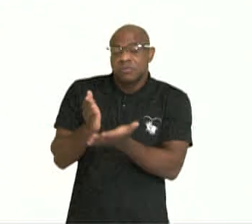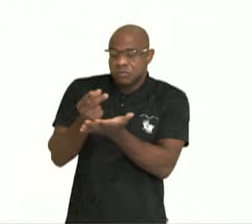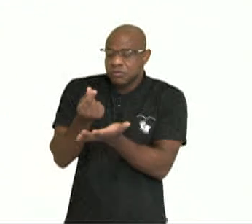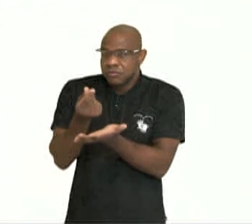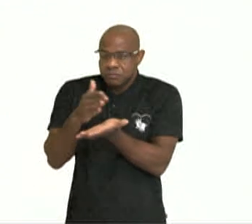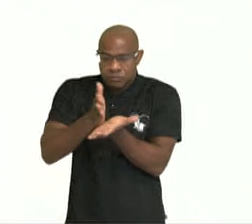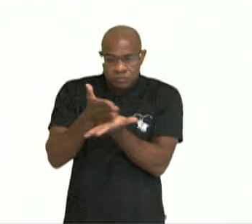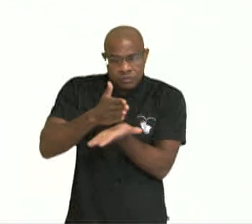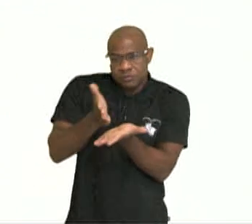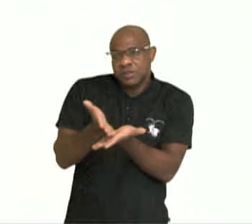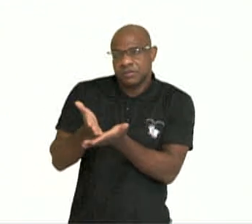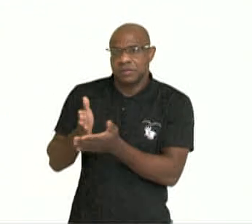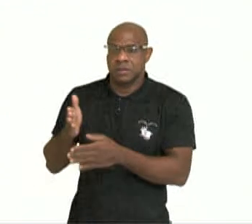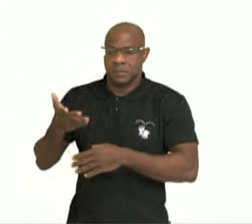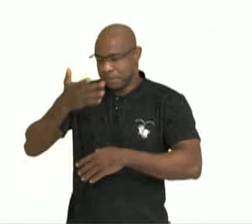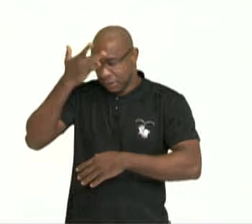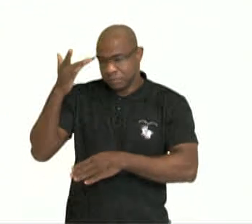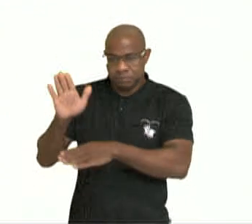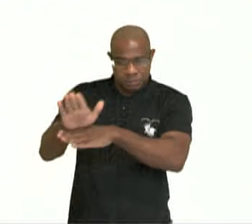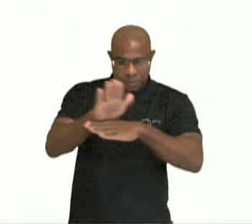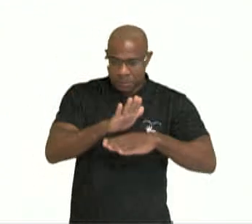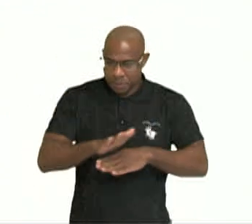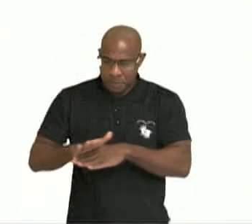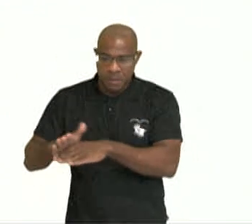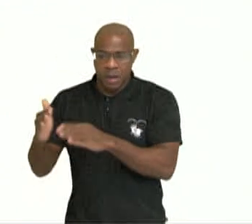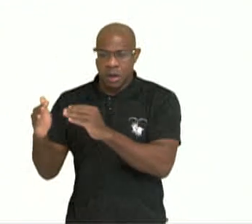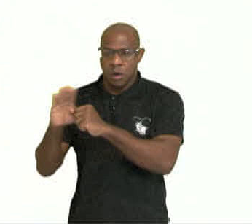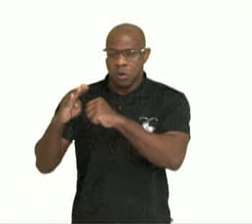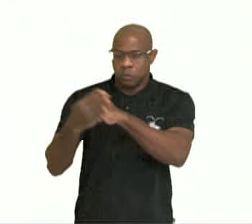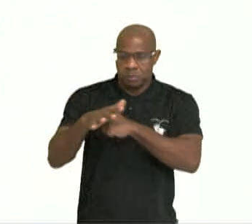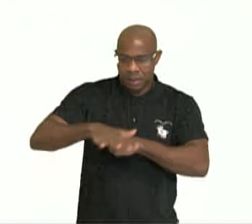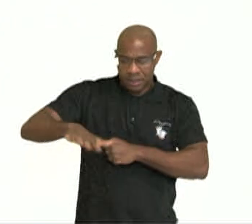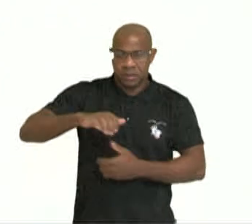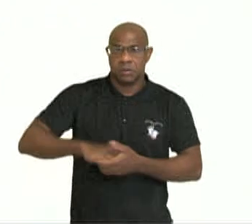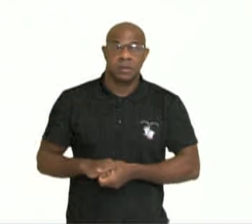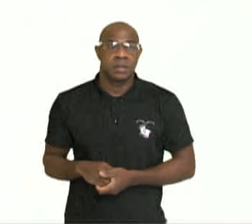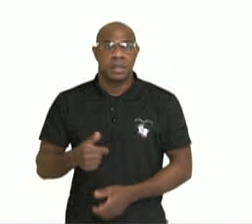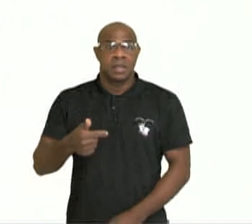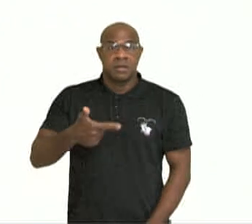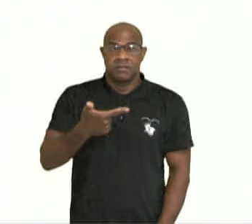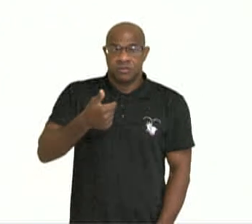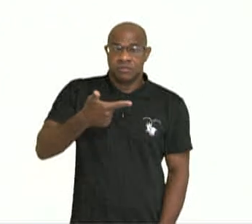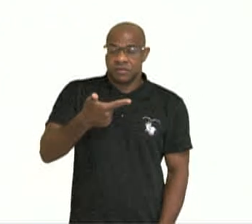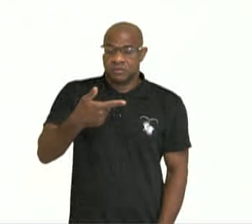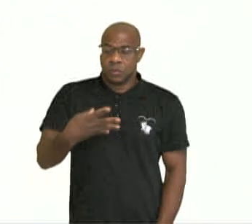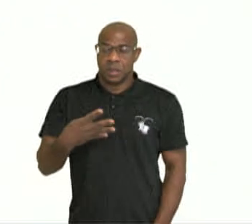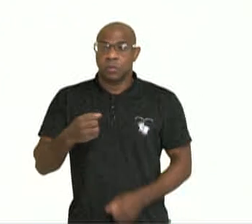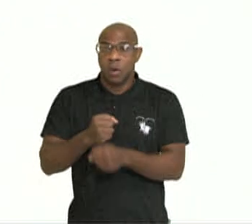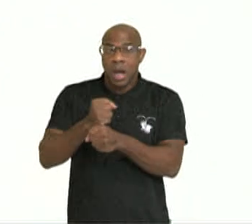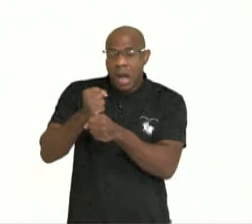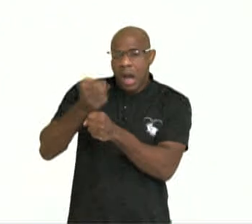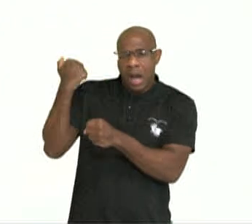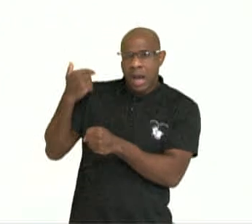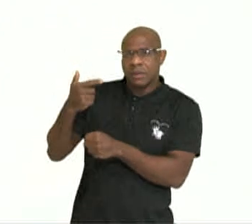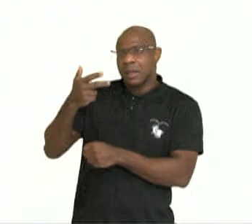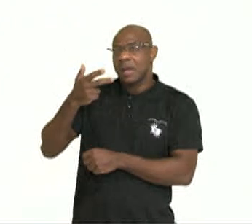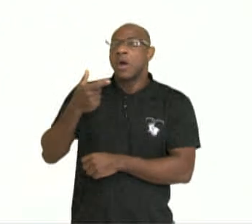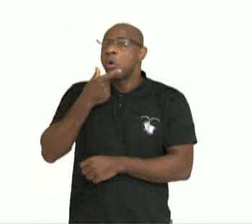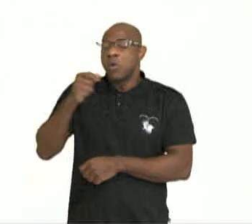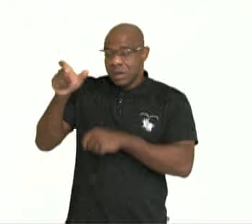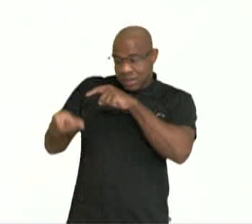onde mora. Há 24 anos, o seu Sebastião puxa uma carroça pelas ruas de Olinda, atrás de